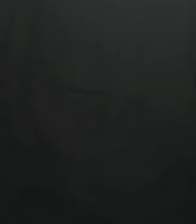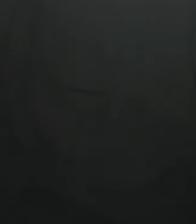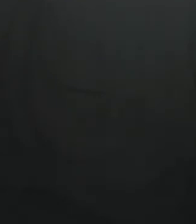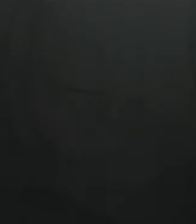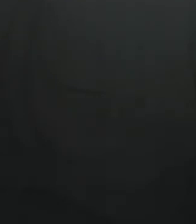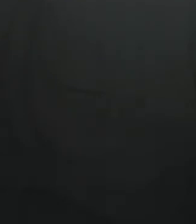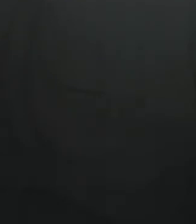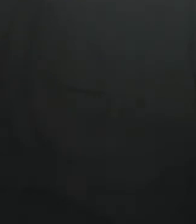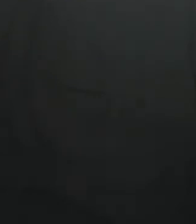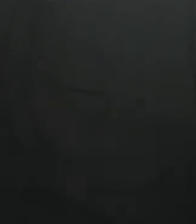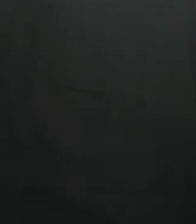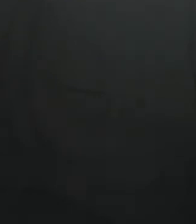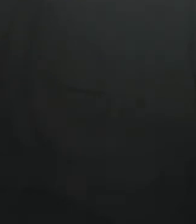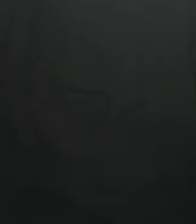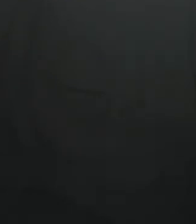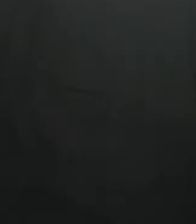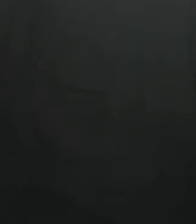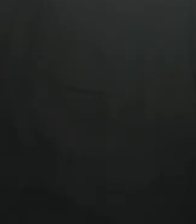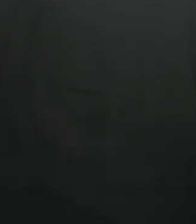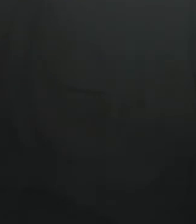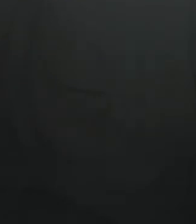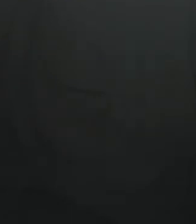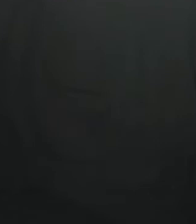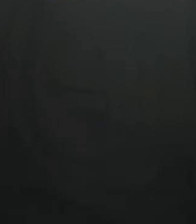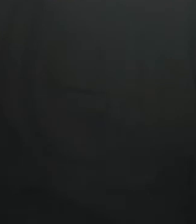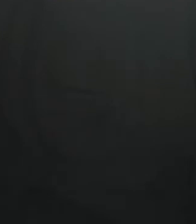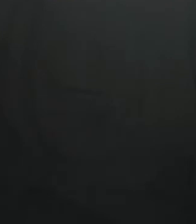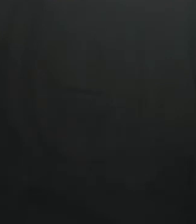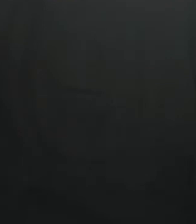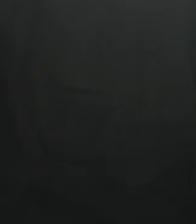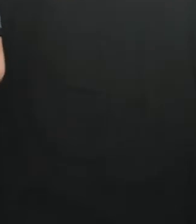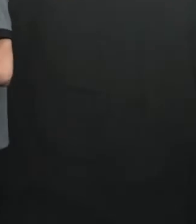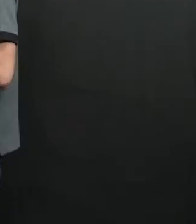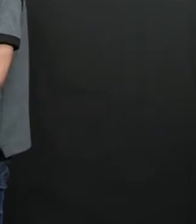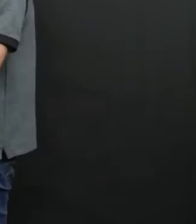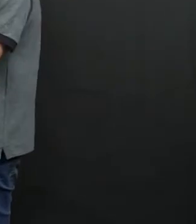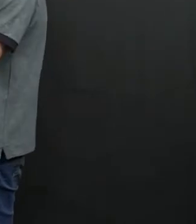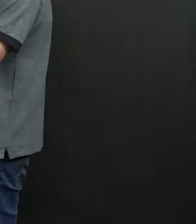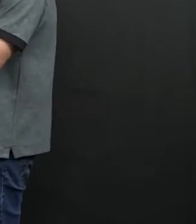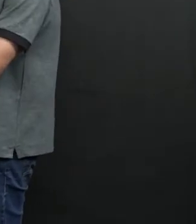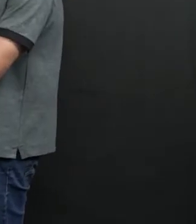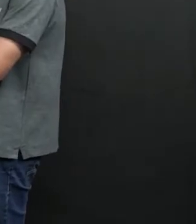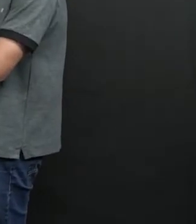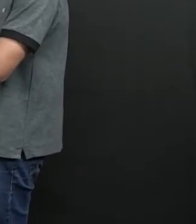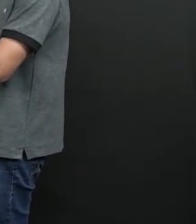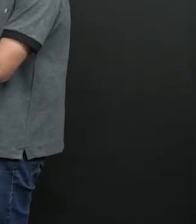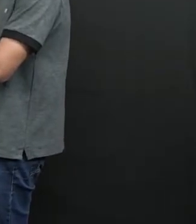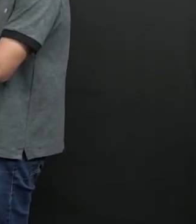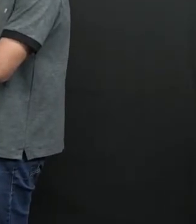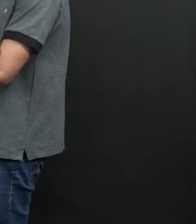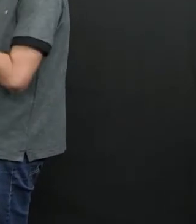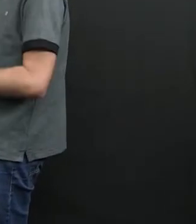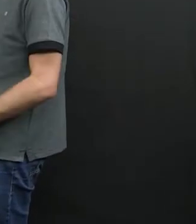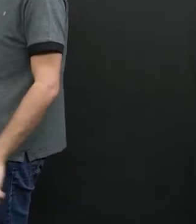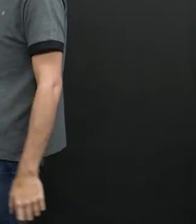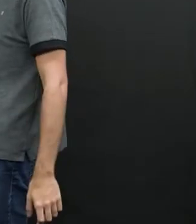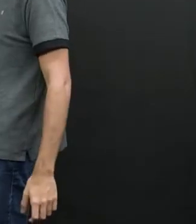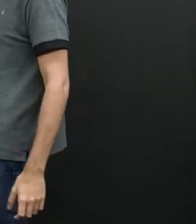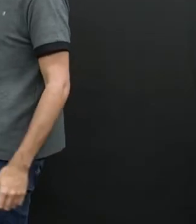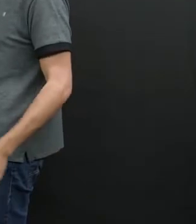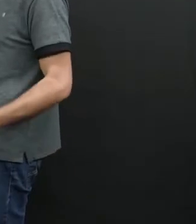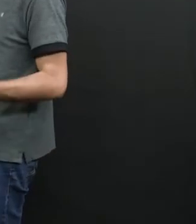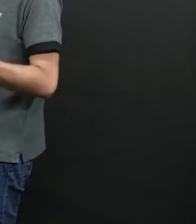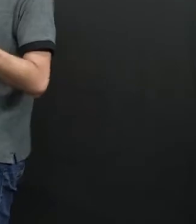voto no início do século XX era masculino, tá? E anos mais tarde, a primeira